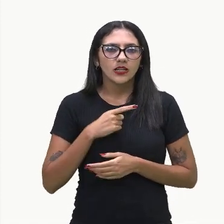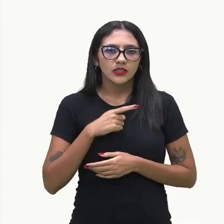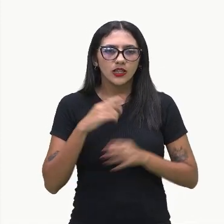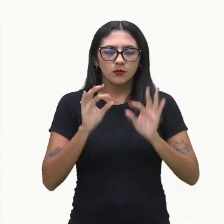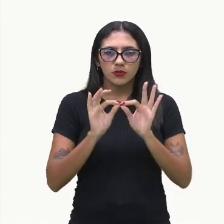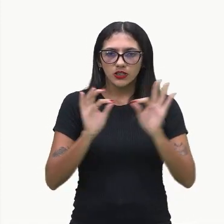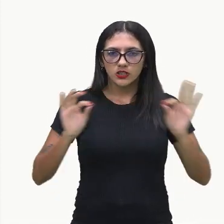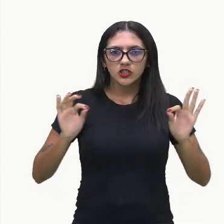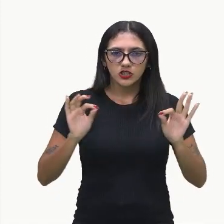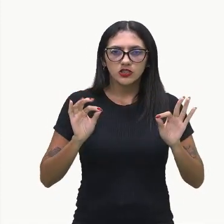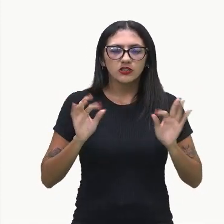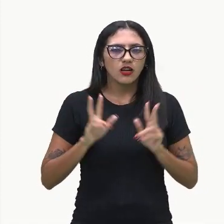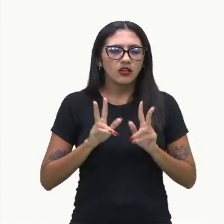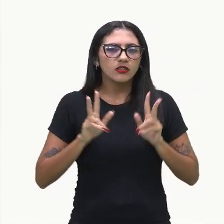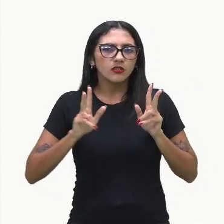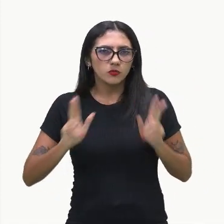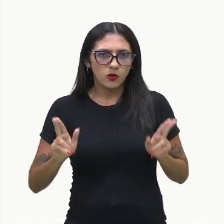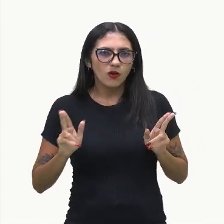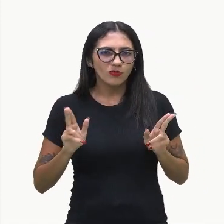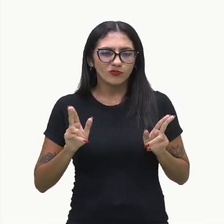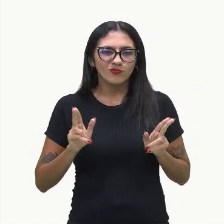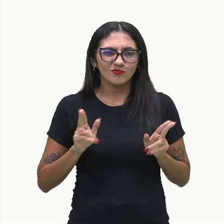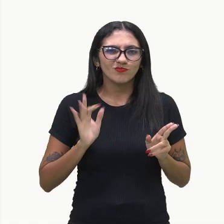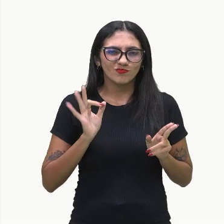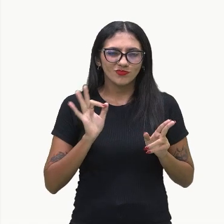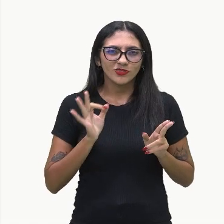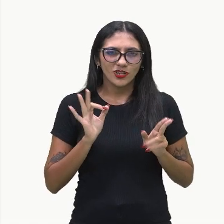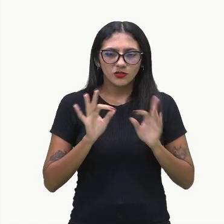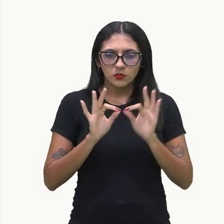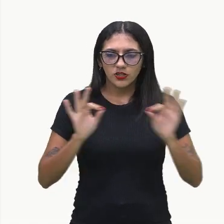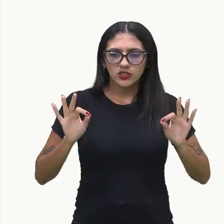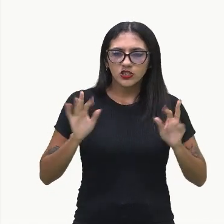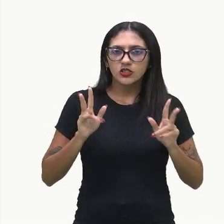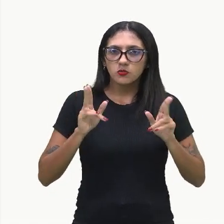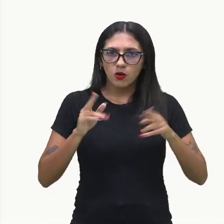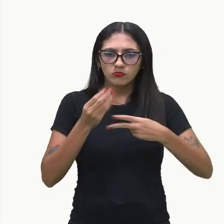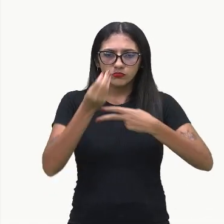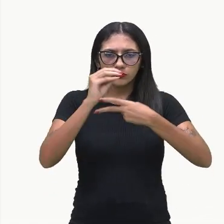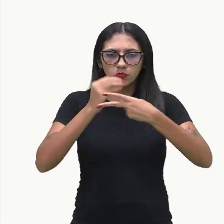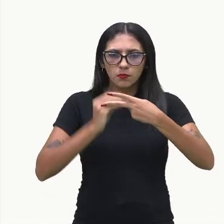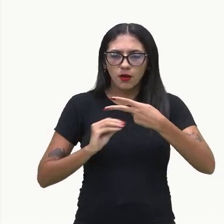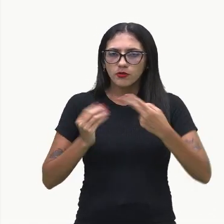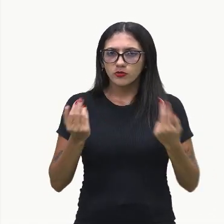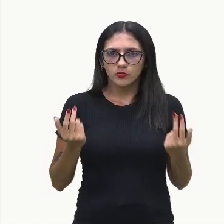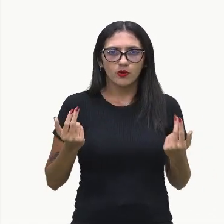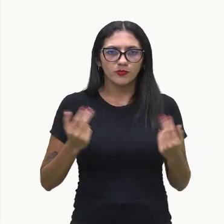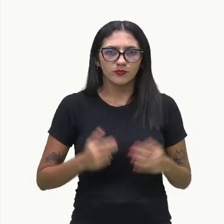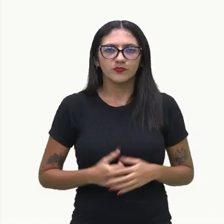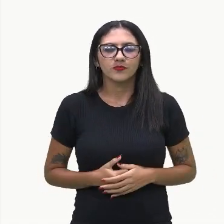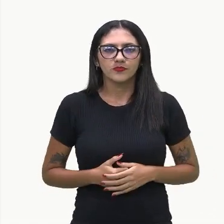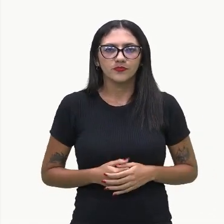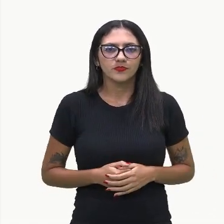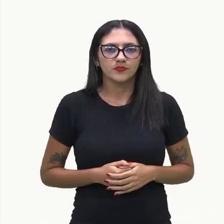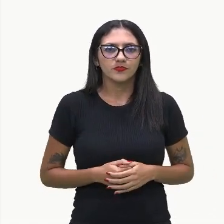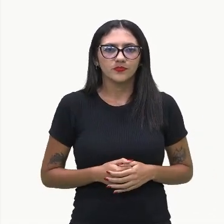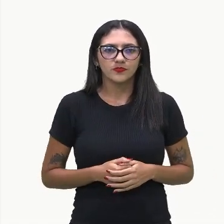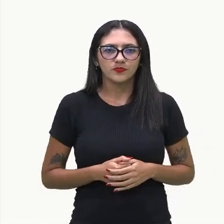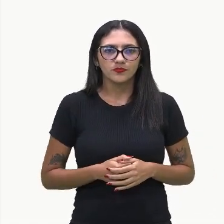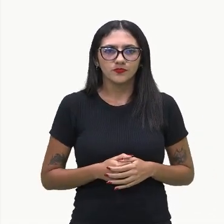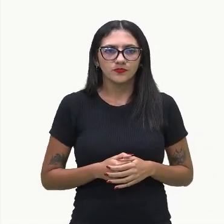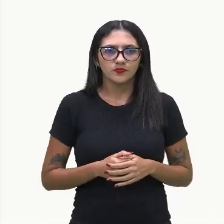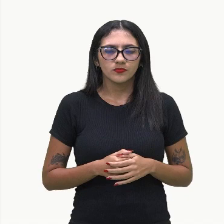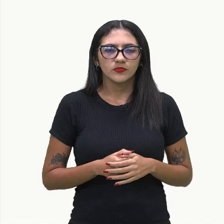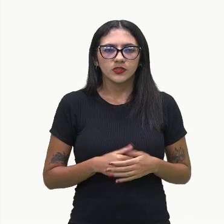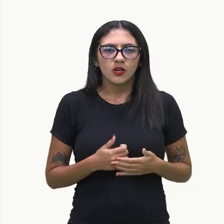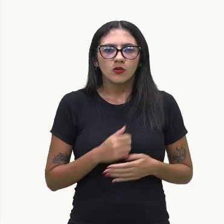congruentes e significa que eles terão medidas iguais. Ou seja, que o ângulo que